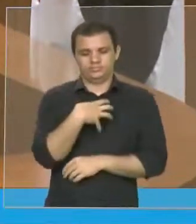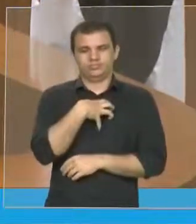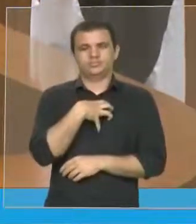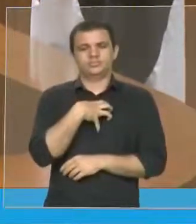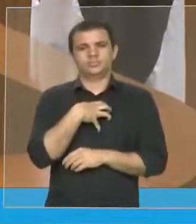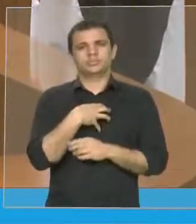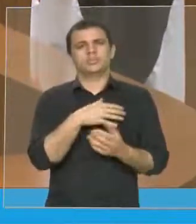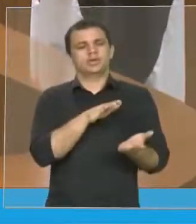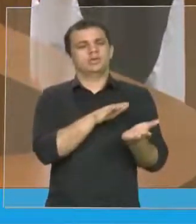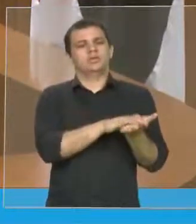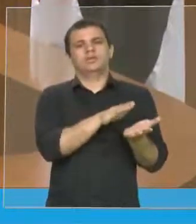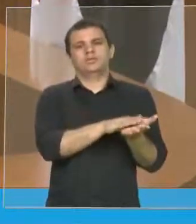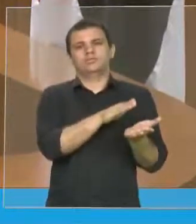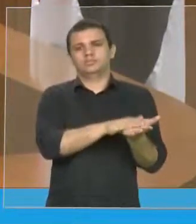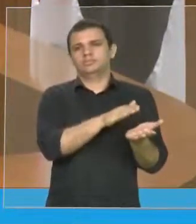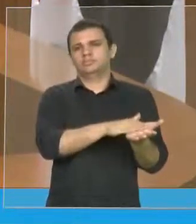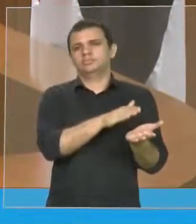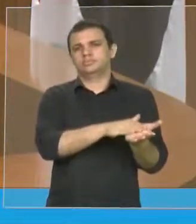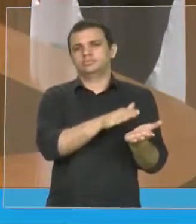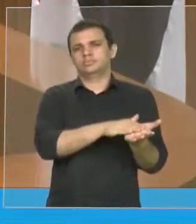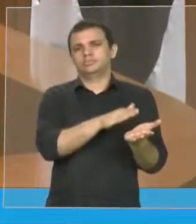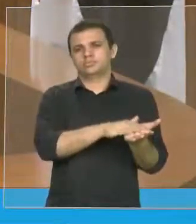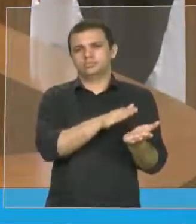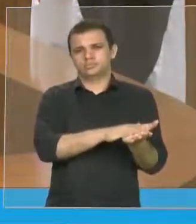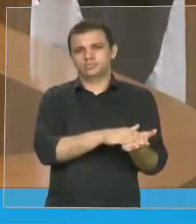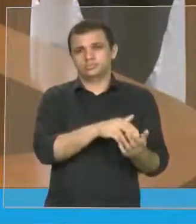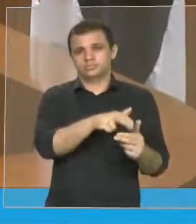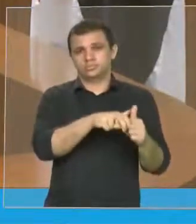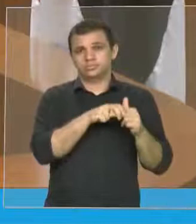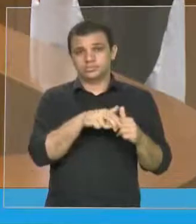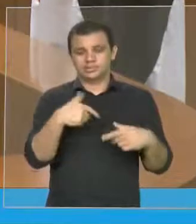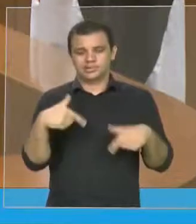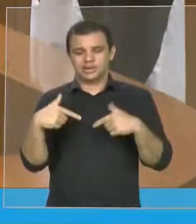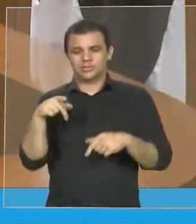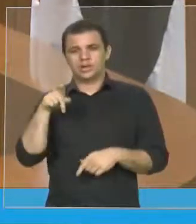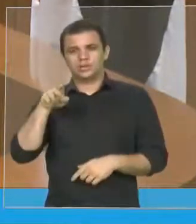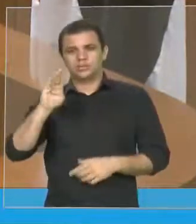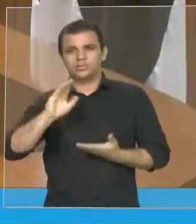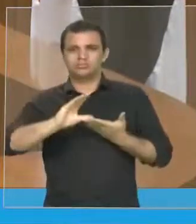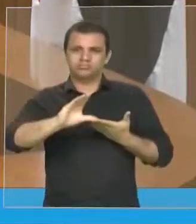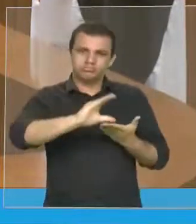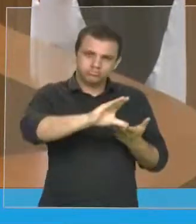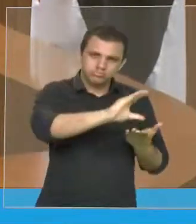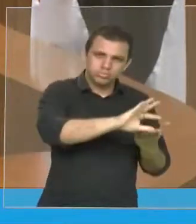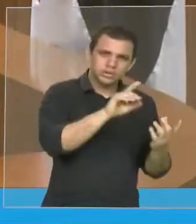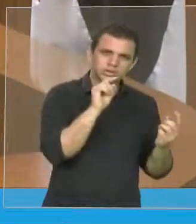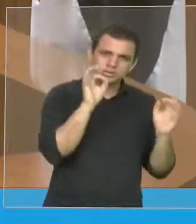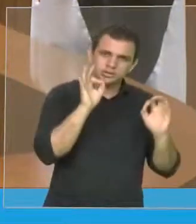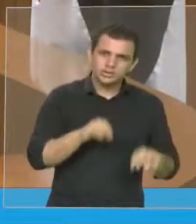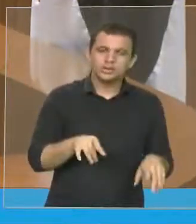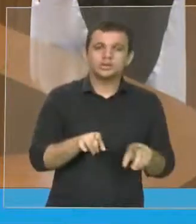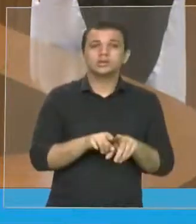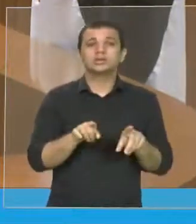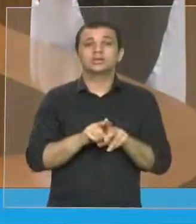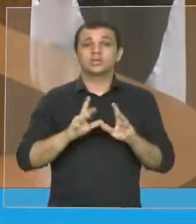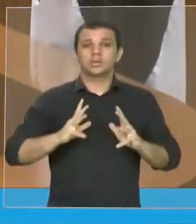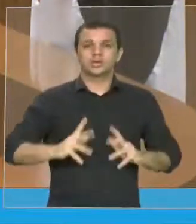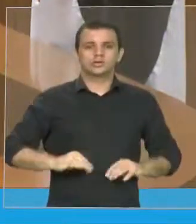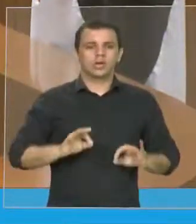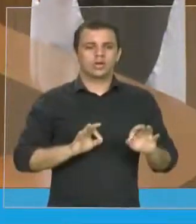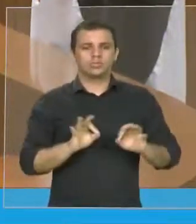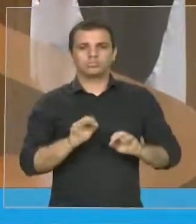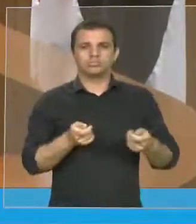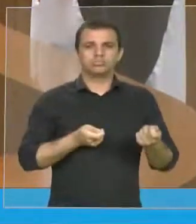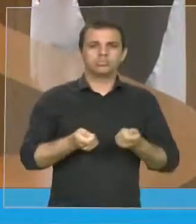homenageio a boa aplicação dos recursos públicos, homenageio a probidade administrativa e